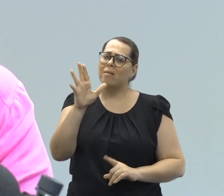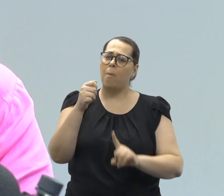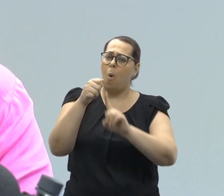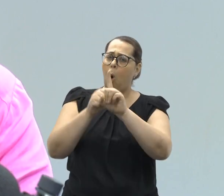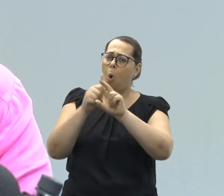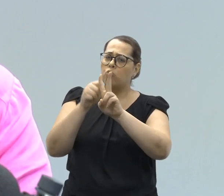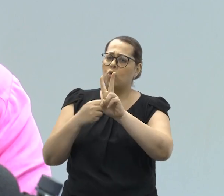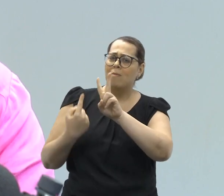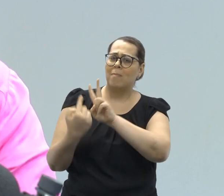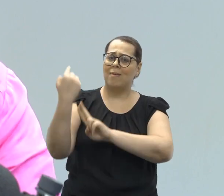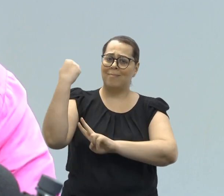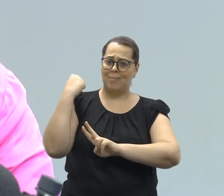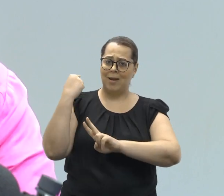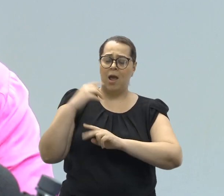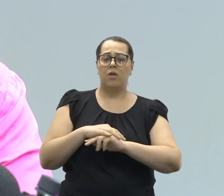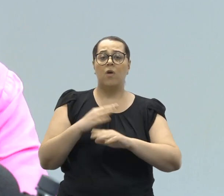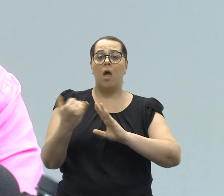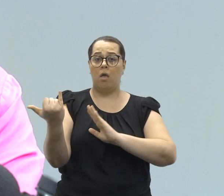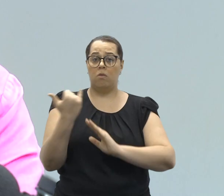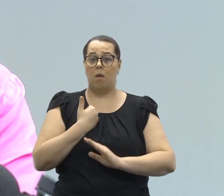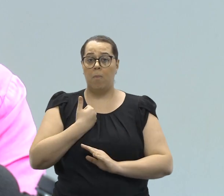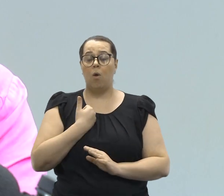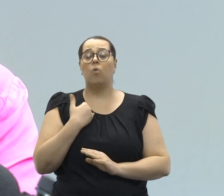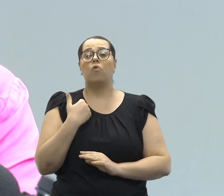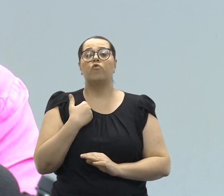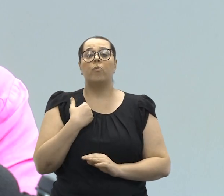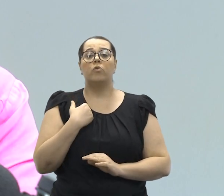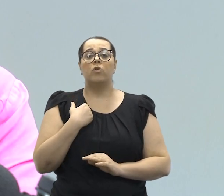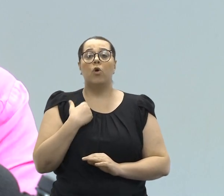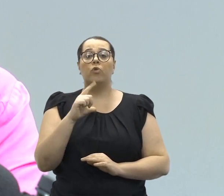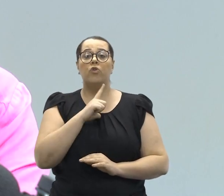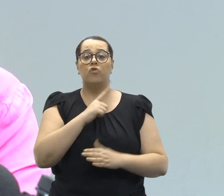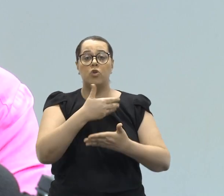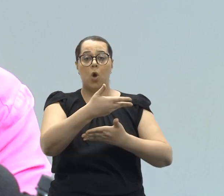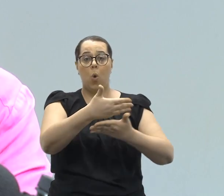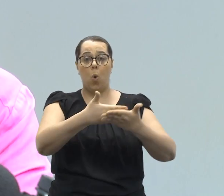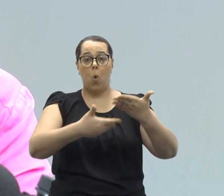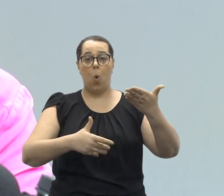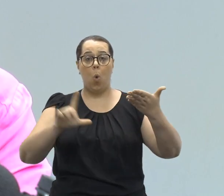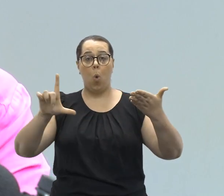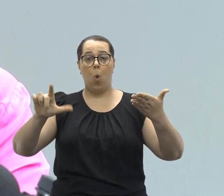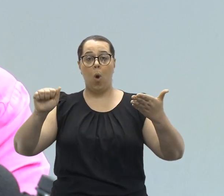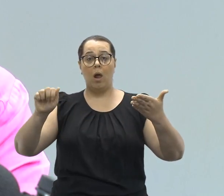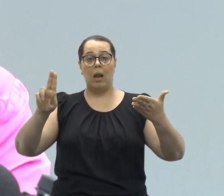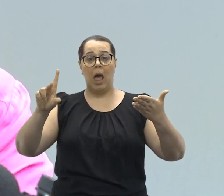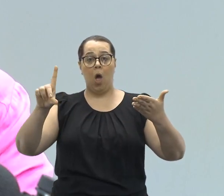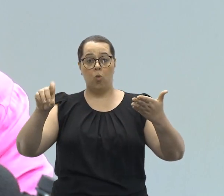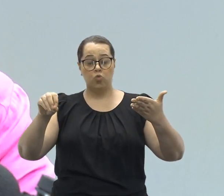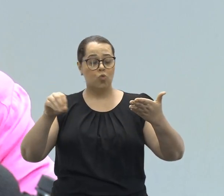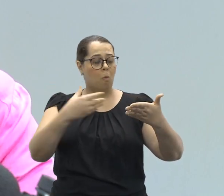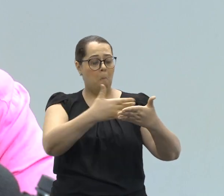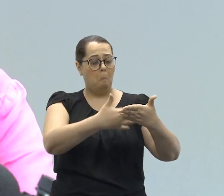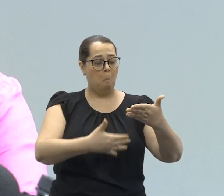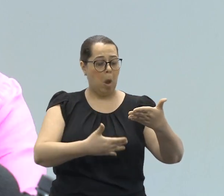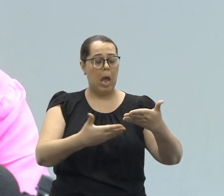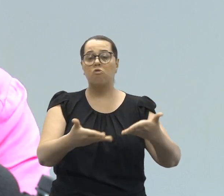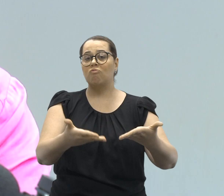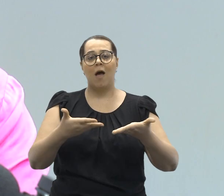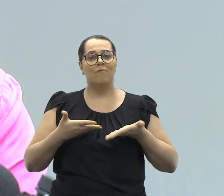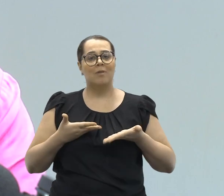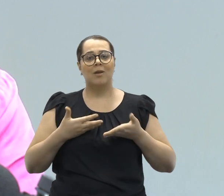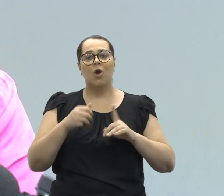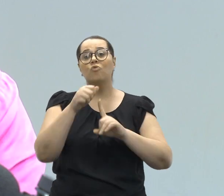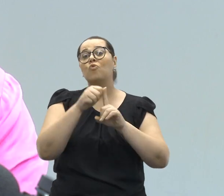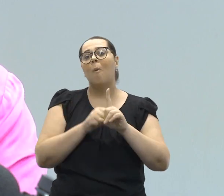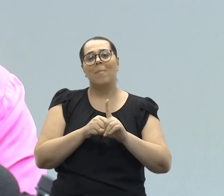informações de que o laudo não estava sendo entregue dentro do prazo de 30 dias, né? E imediatamente nós